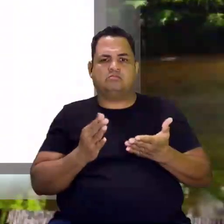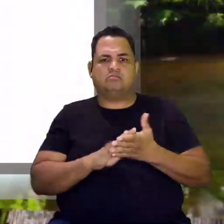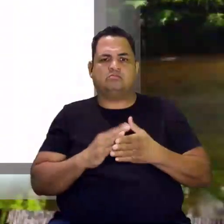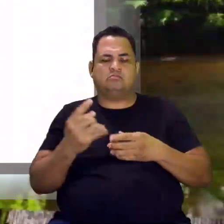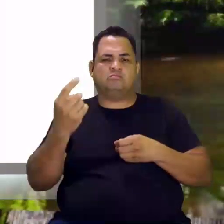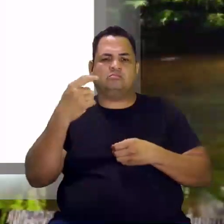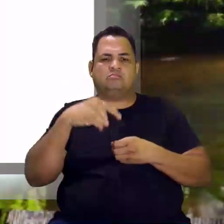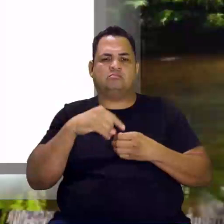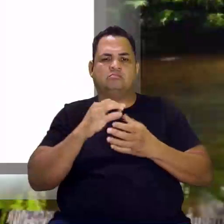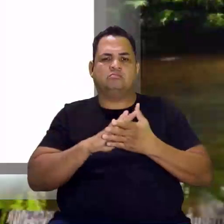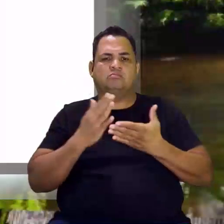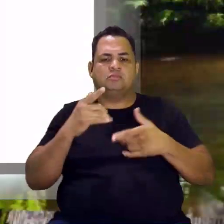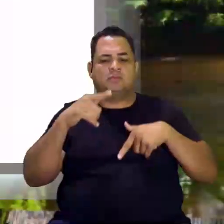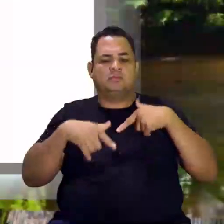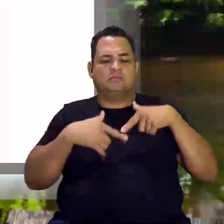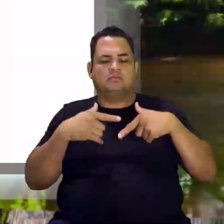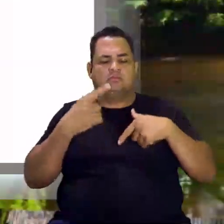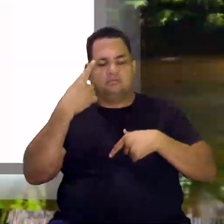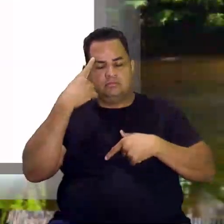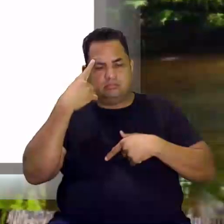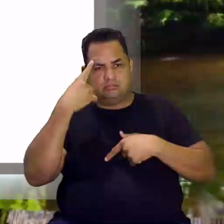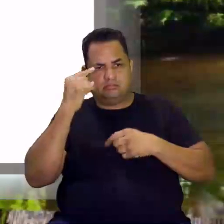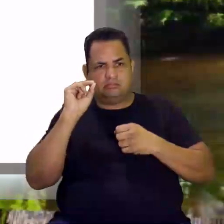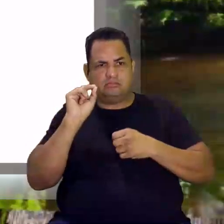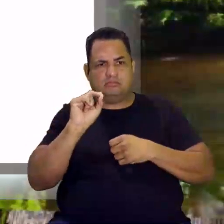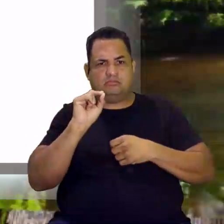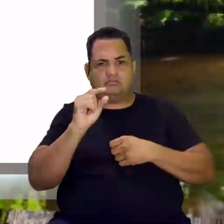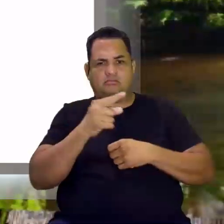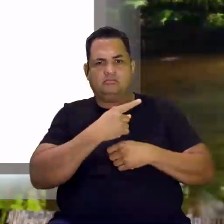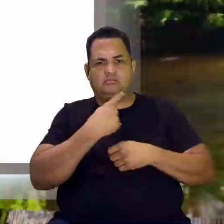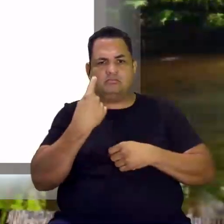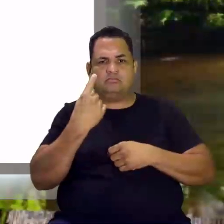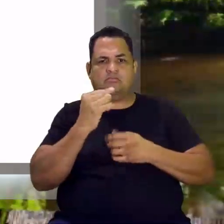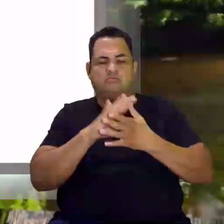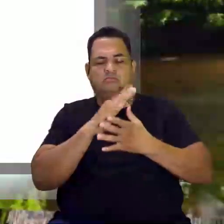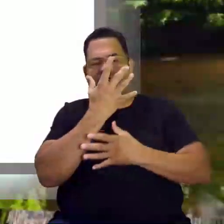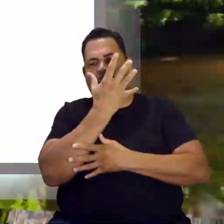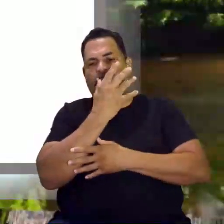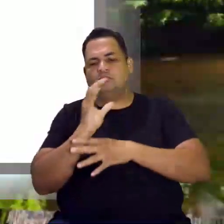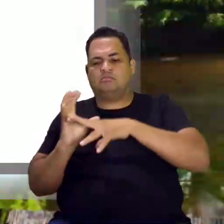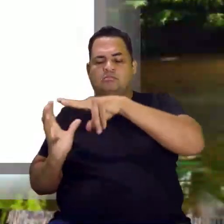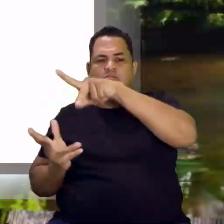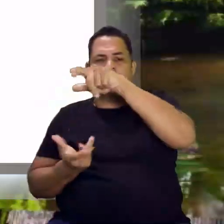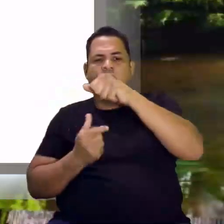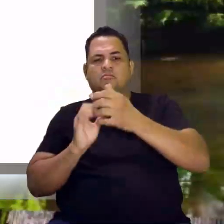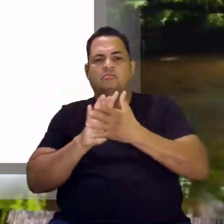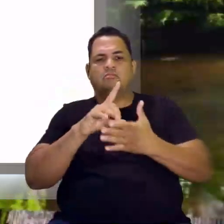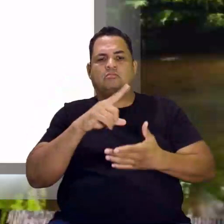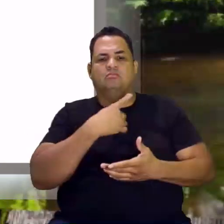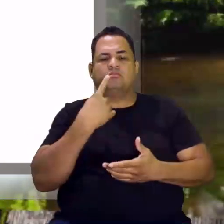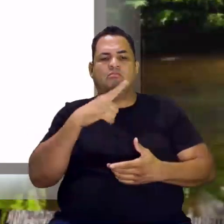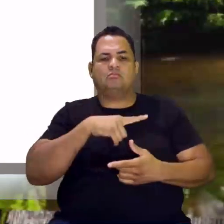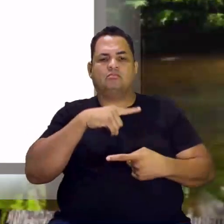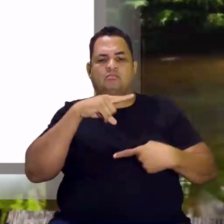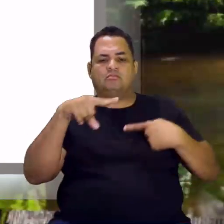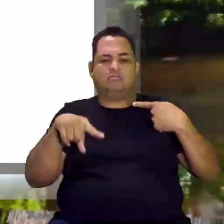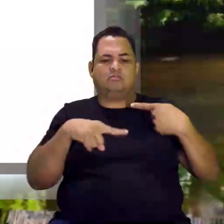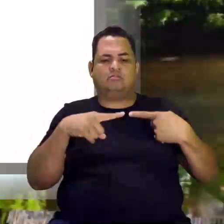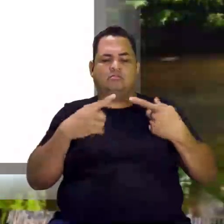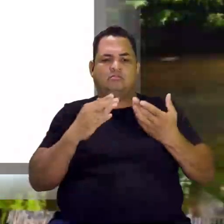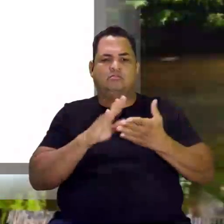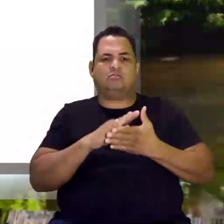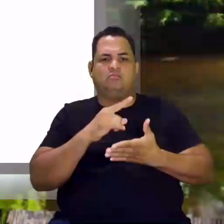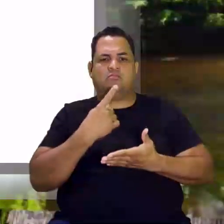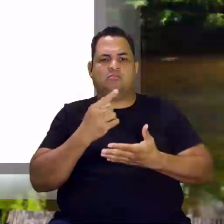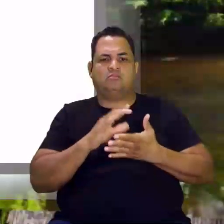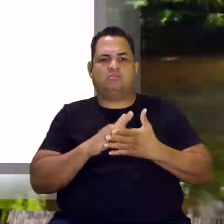voltar um pouquinho das nossas ações, né? Pensarmos o que nós estamos fazendo nesse planeta. Nós temos um papel importante, assim como todos os organismos.